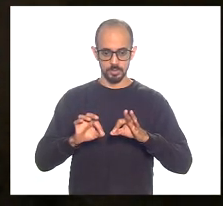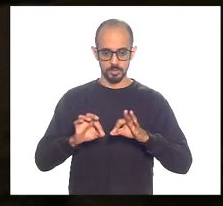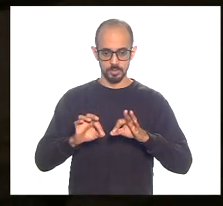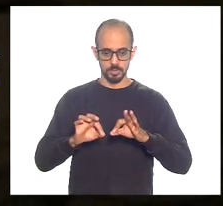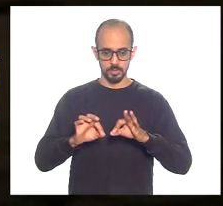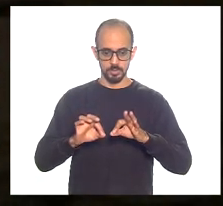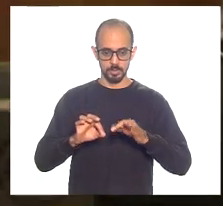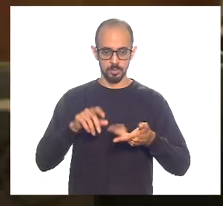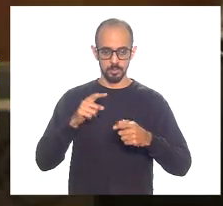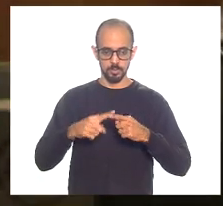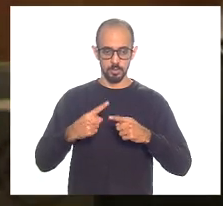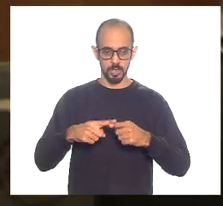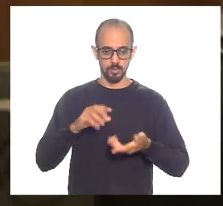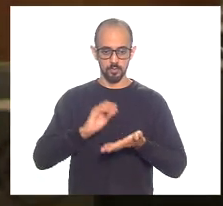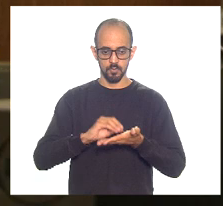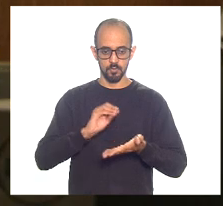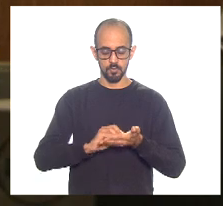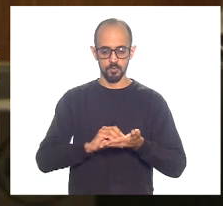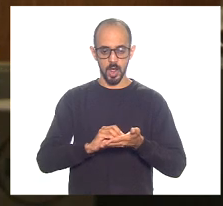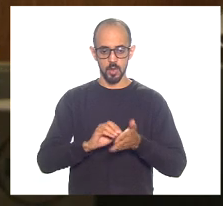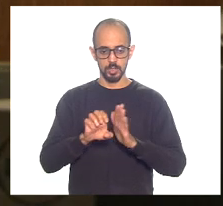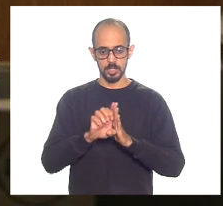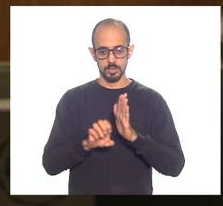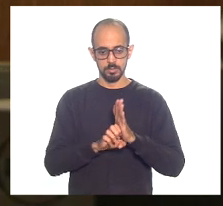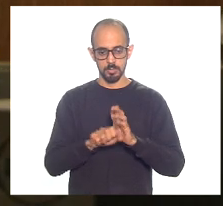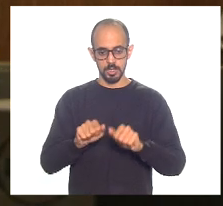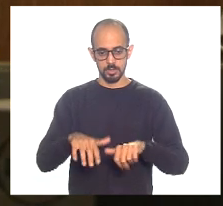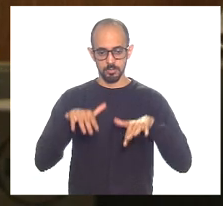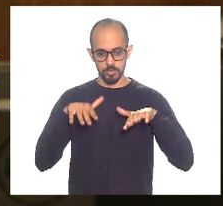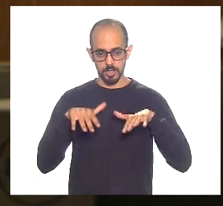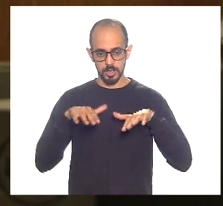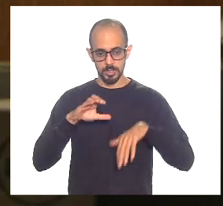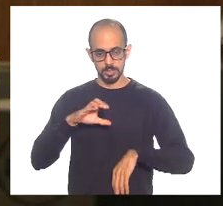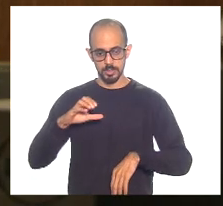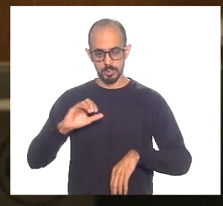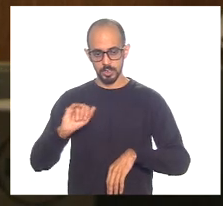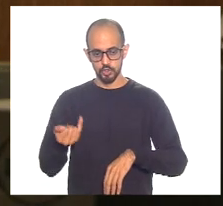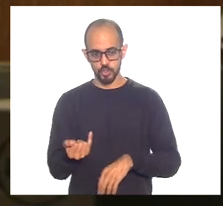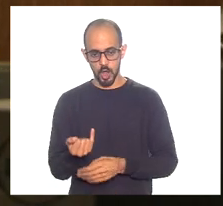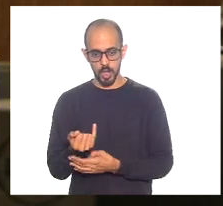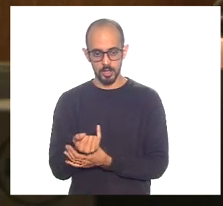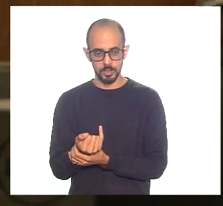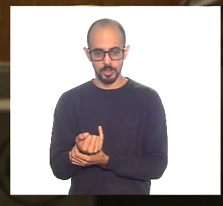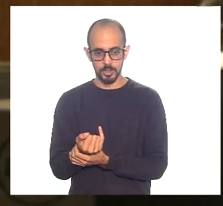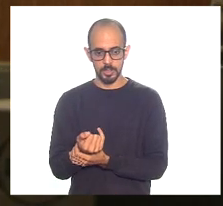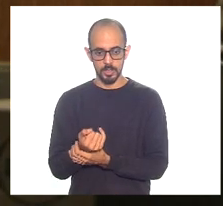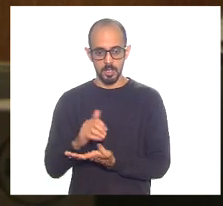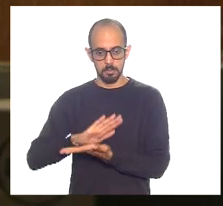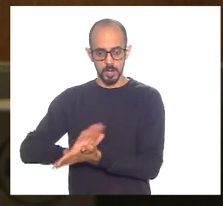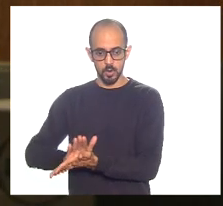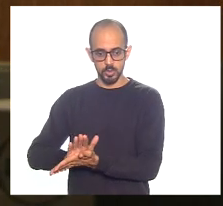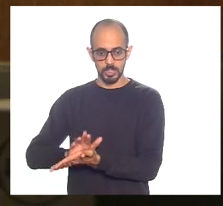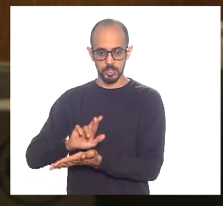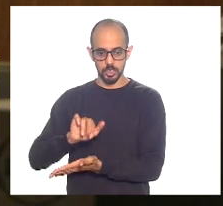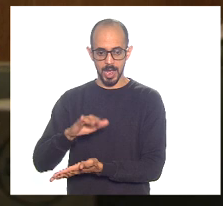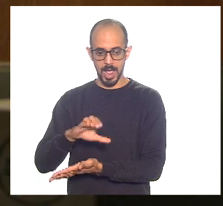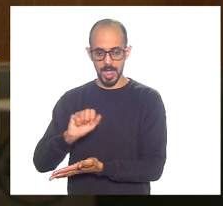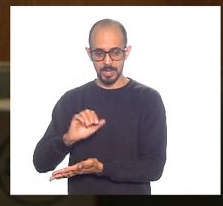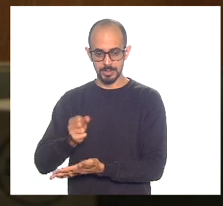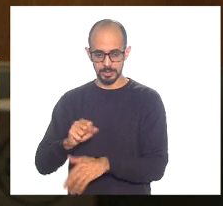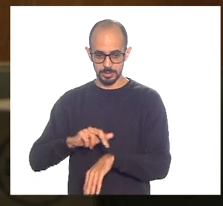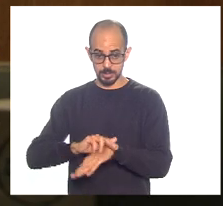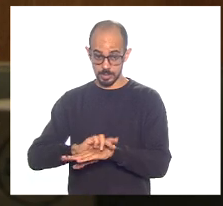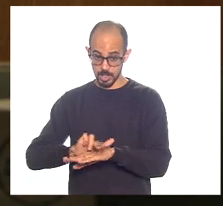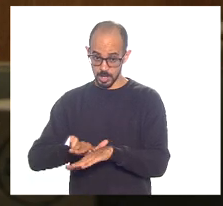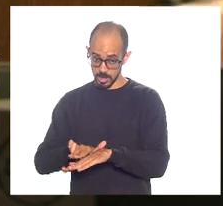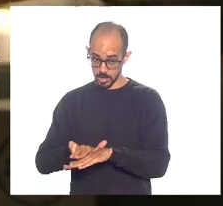Daqui. Então, faltam os pareceres das emendas de plenário da Comissão de Constituição e Justiça, de combate à discriminação, preconceito de raça, cor, etnia, procedência nacional, de segurança